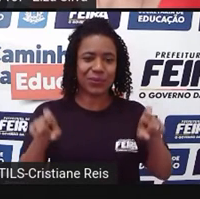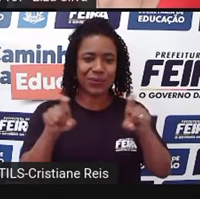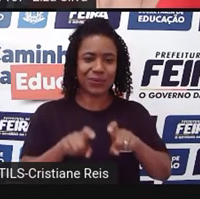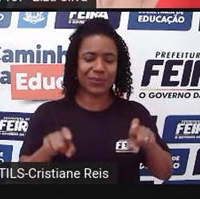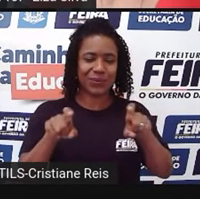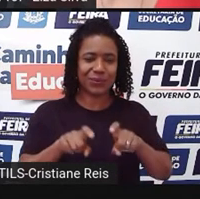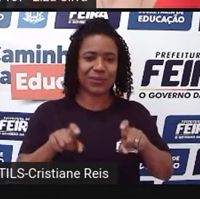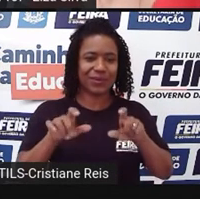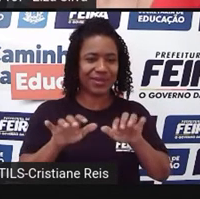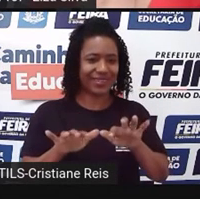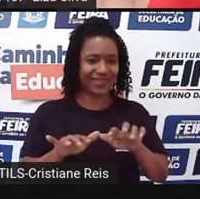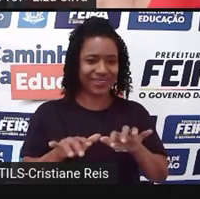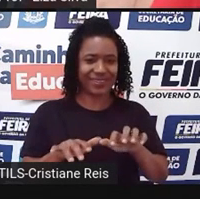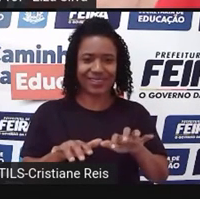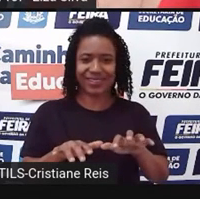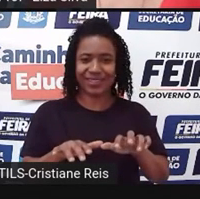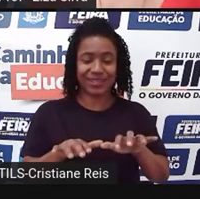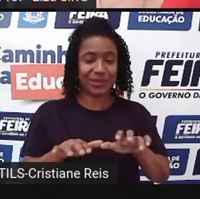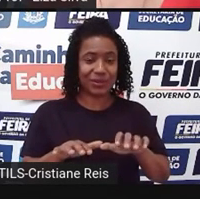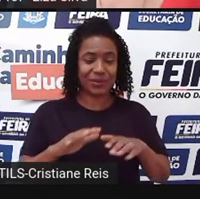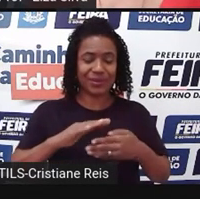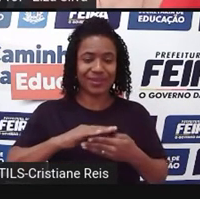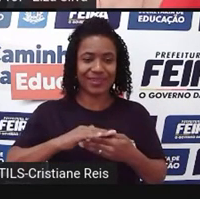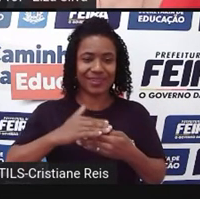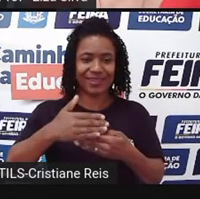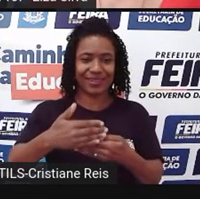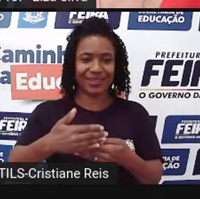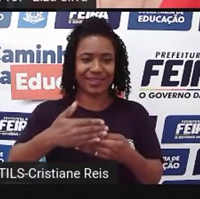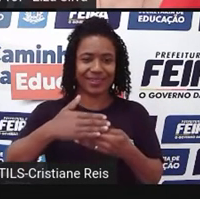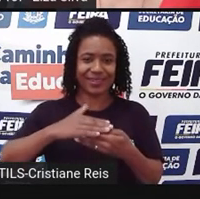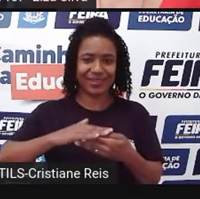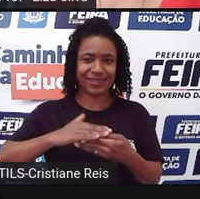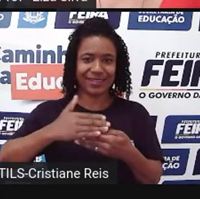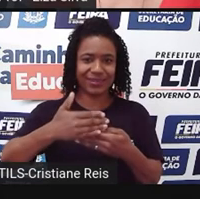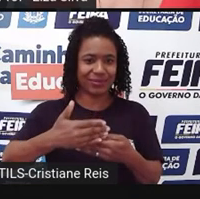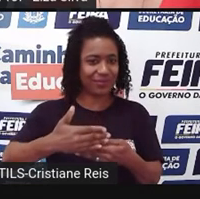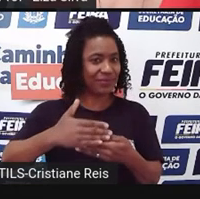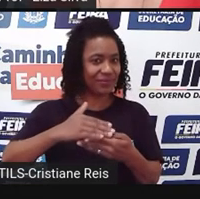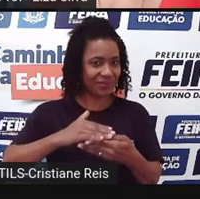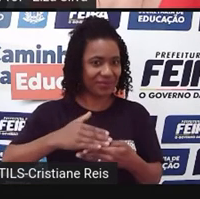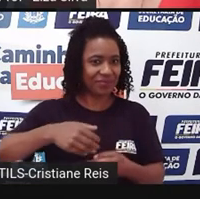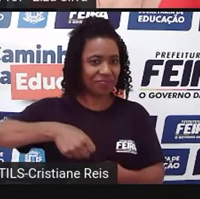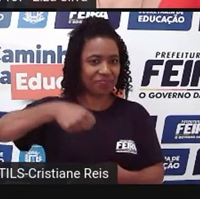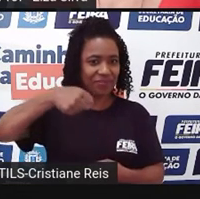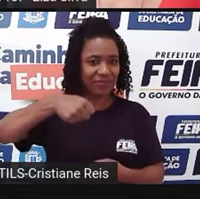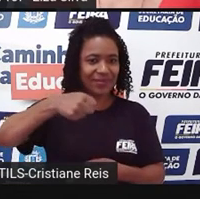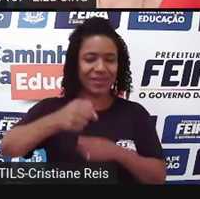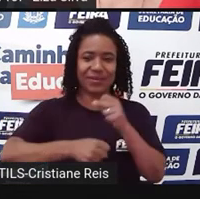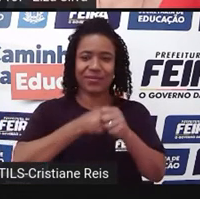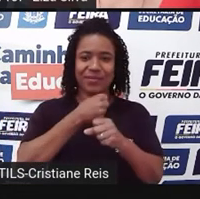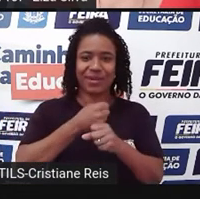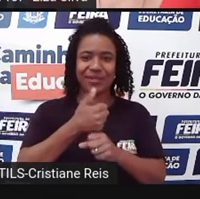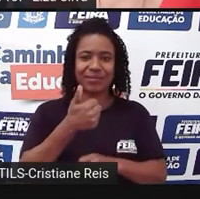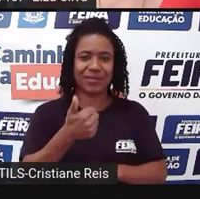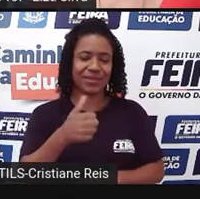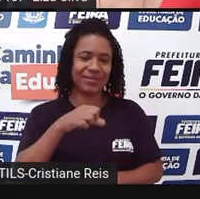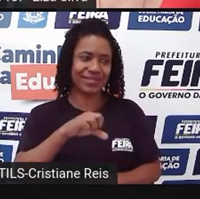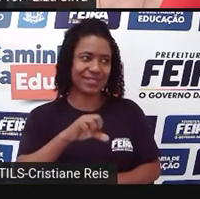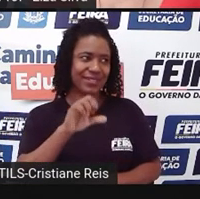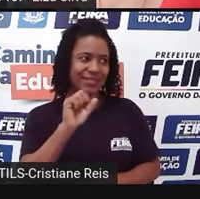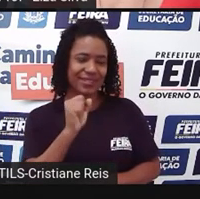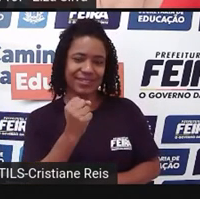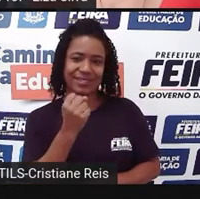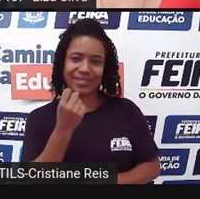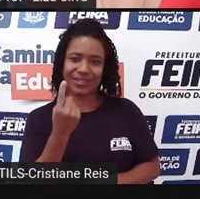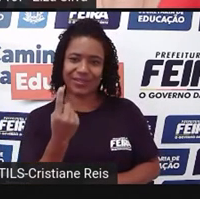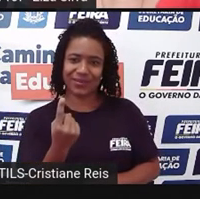o computador portátil ele foi criado em 1981 vamos juntos aqui